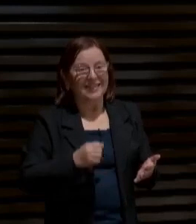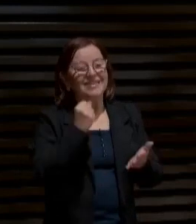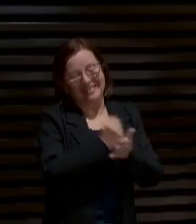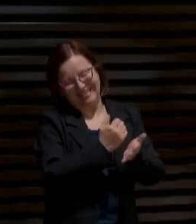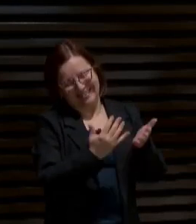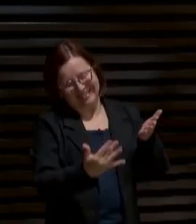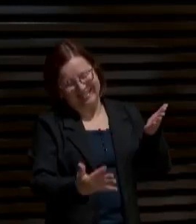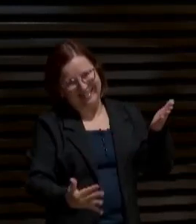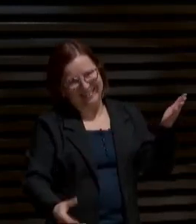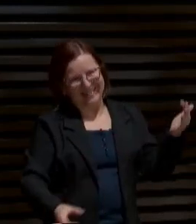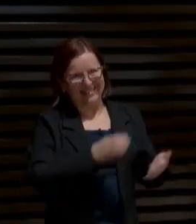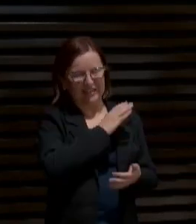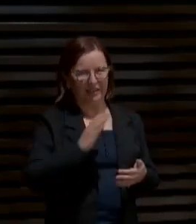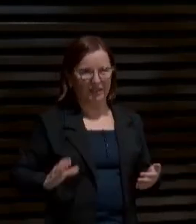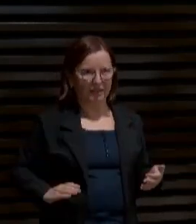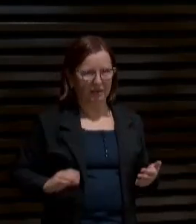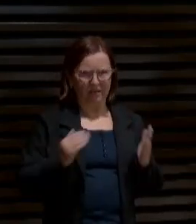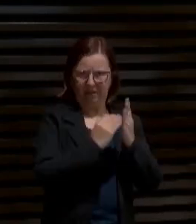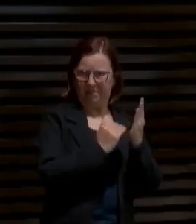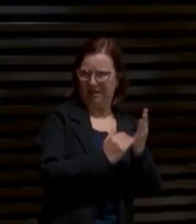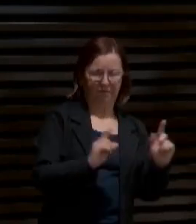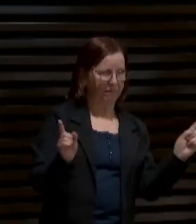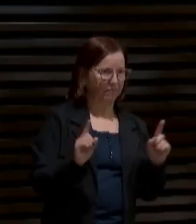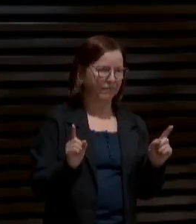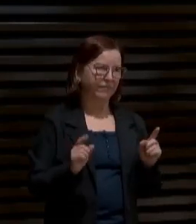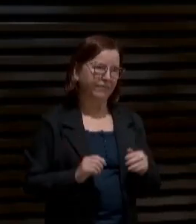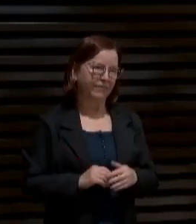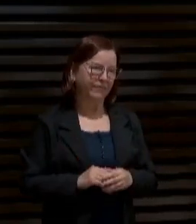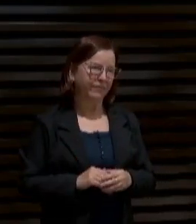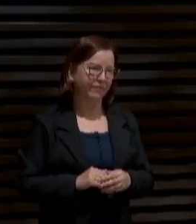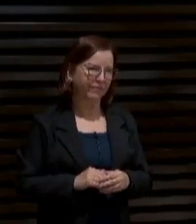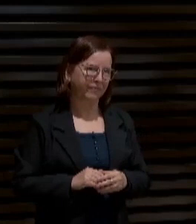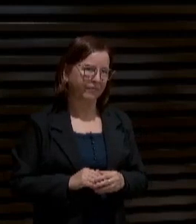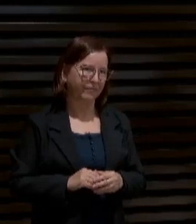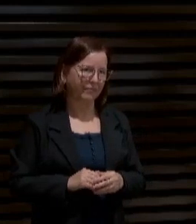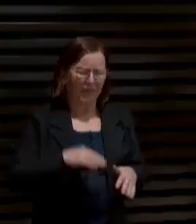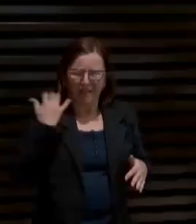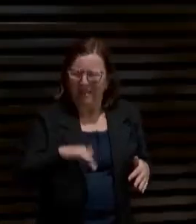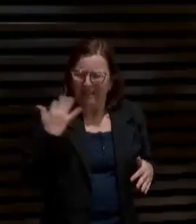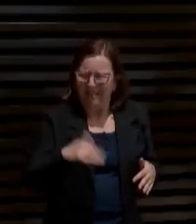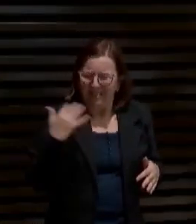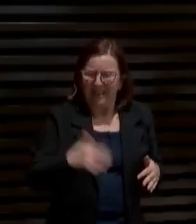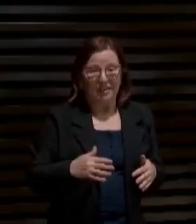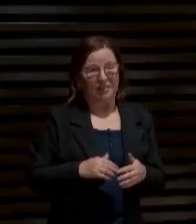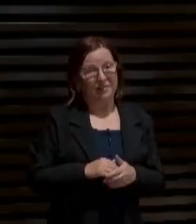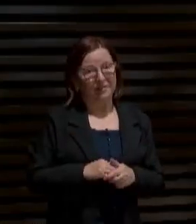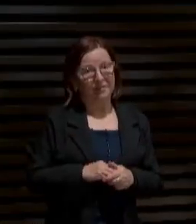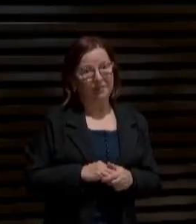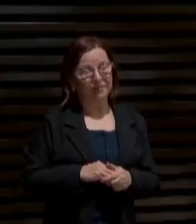Sangue de Cristo meus irmãos não foi barato não e Foi caro Foi caríssimo